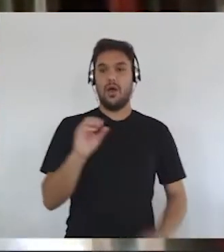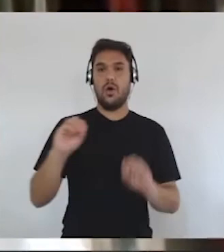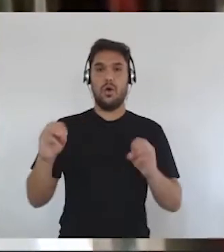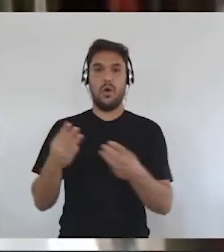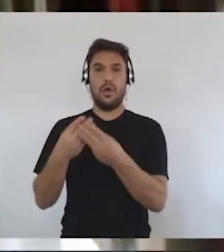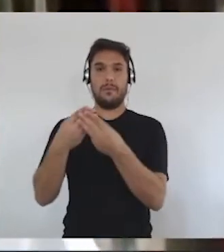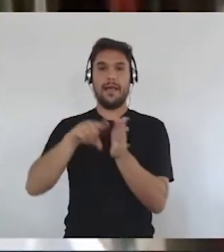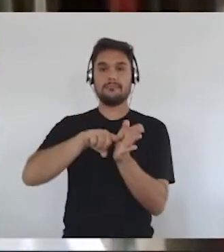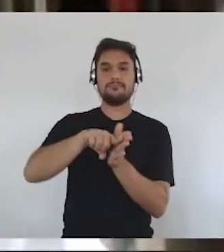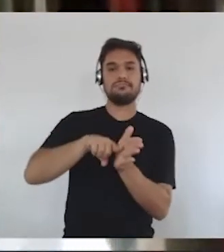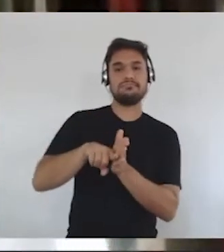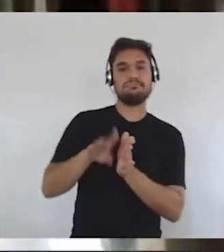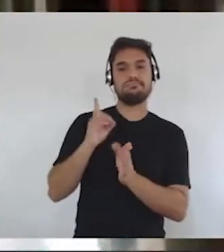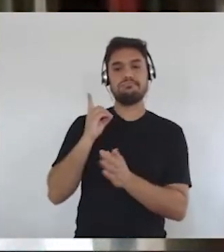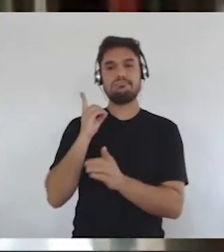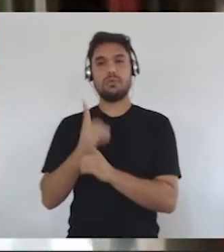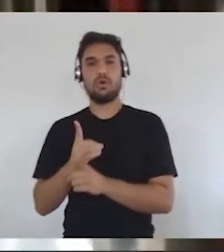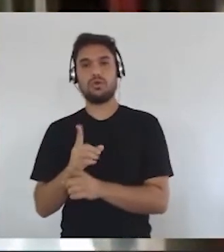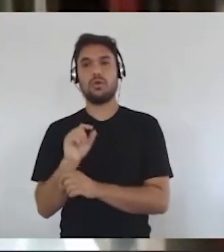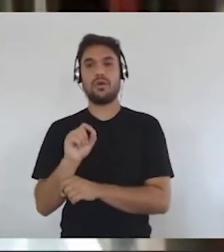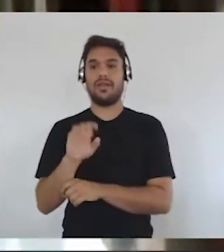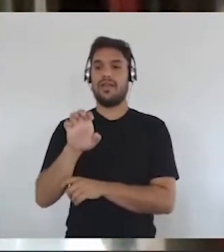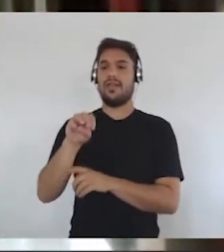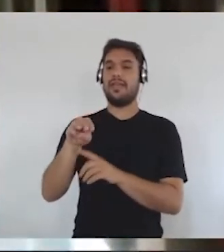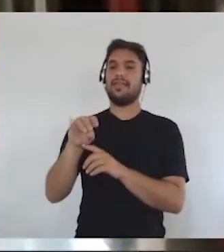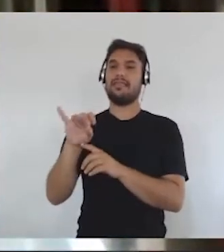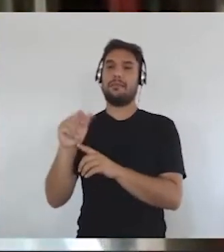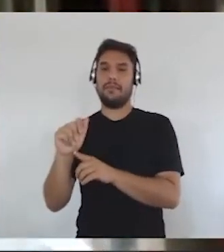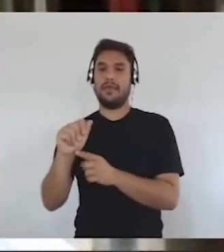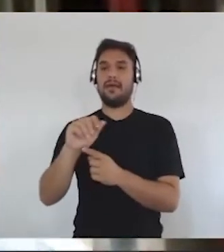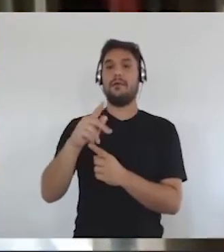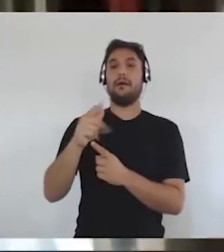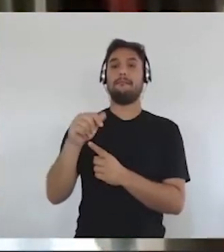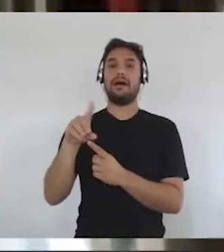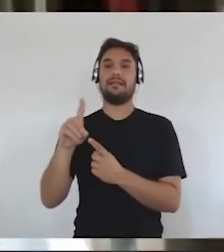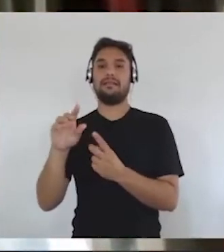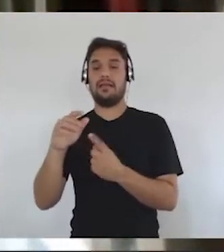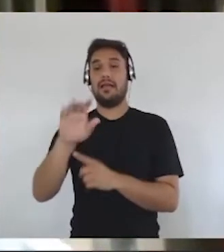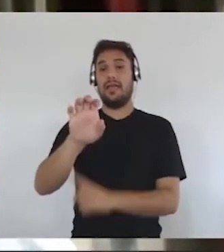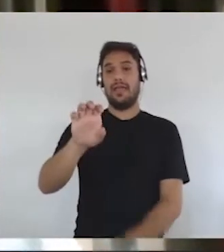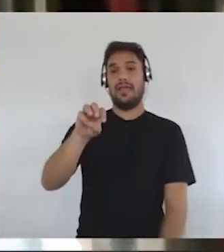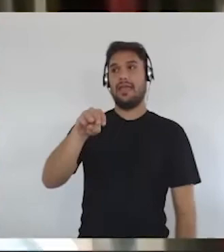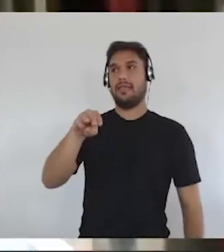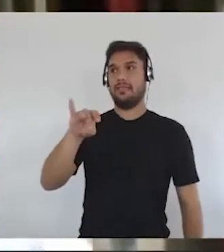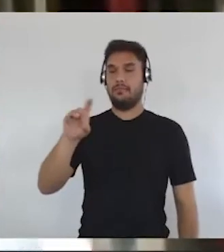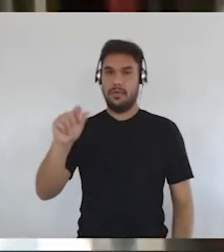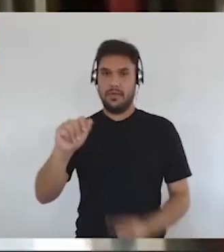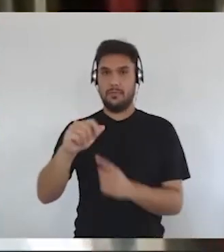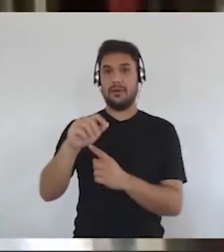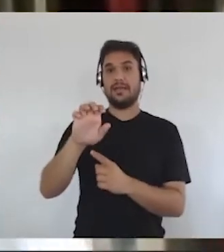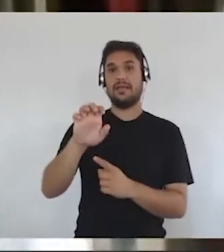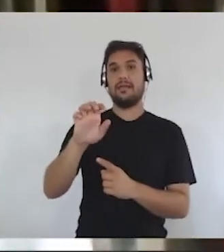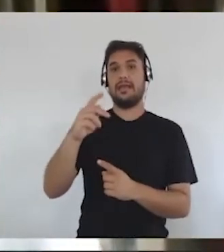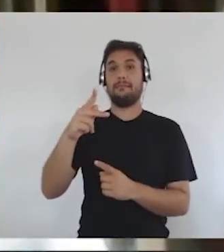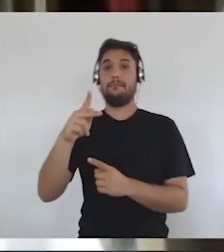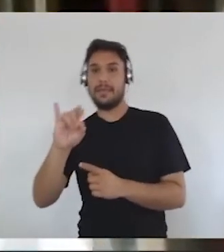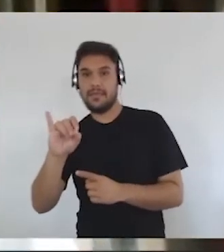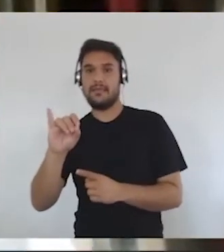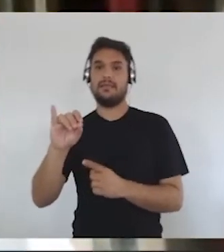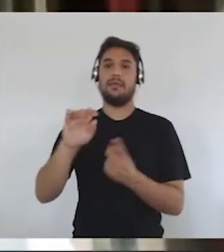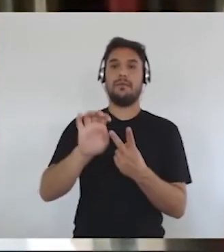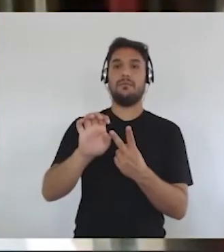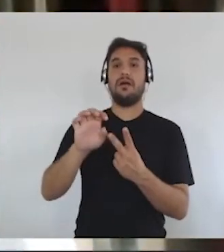OMS entenderam que a pandemia, que então endemia, depois epidemia e depois pandemia, era algo leve